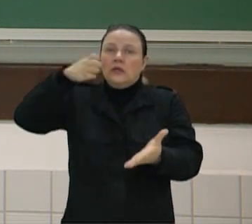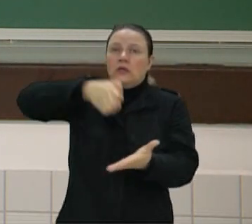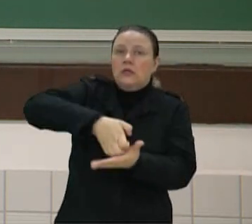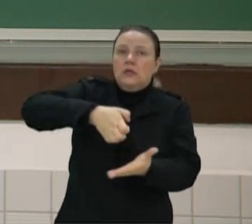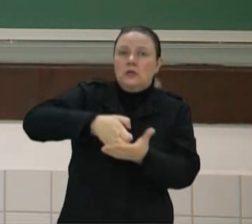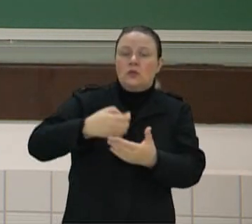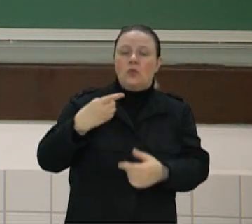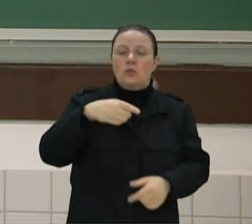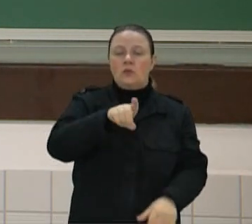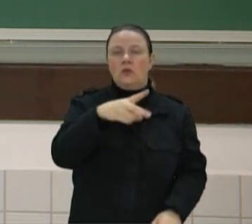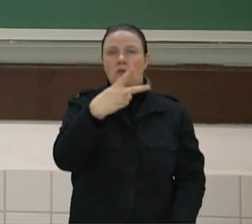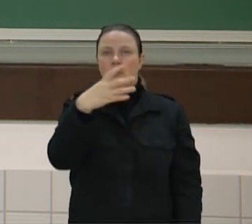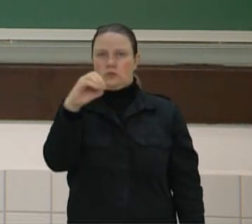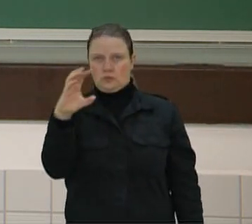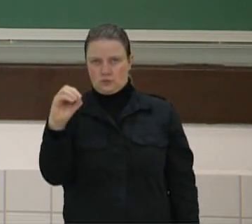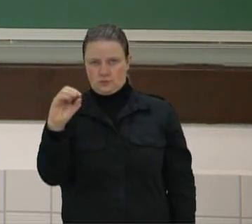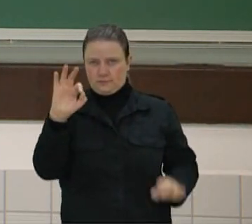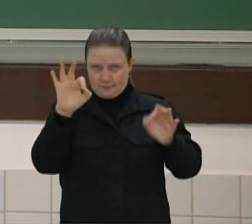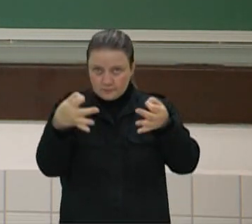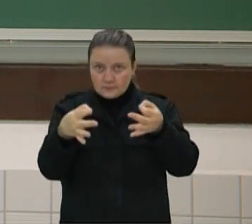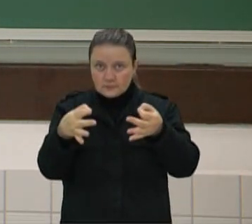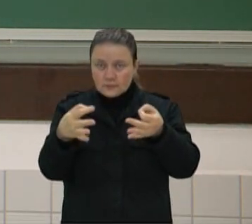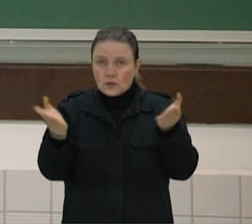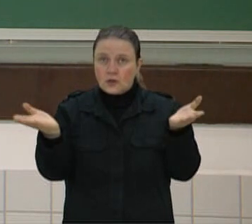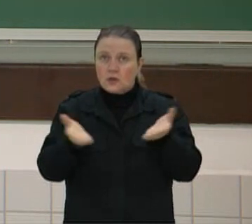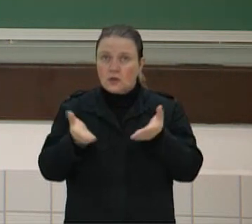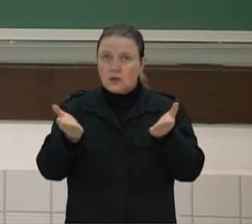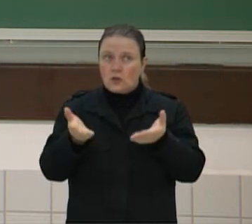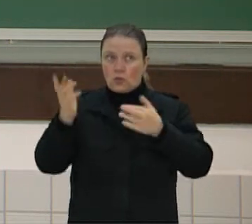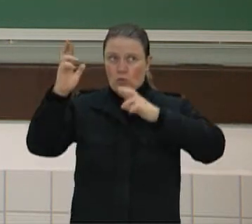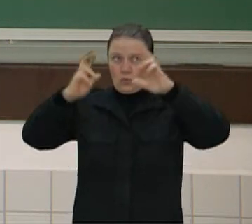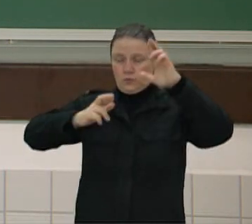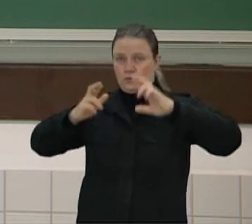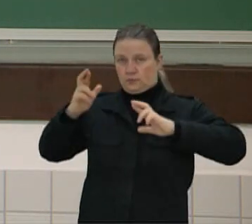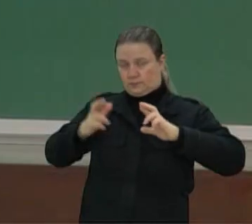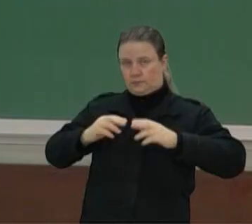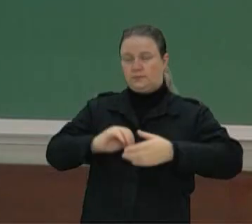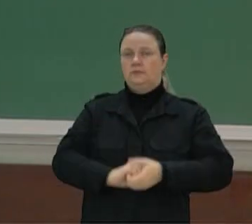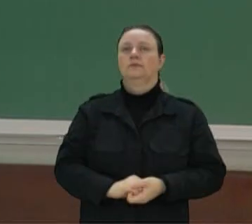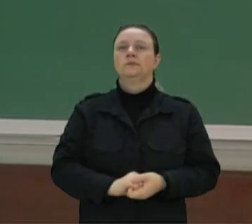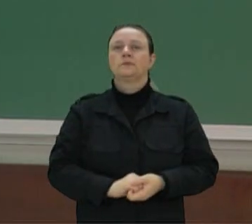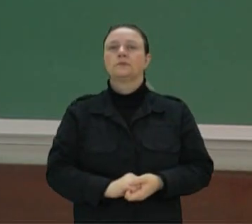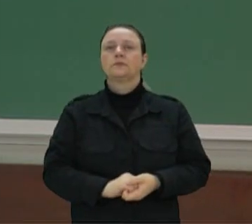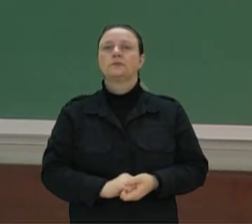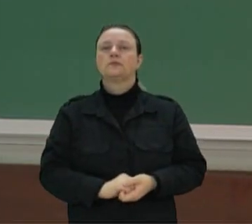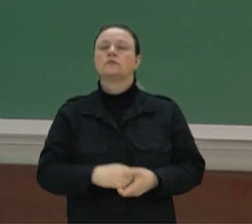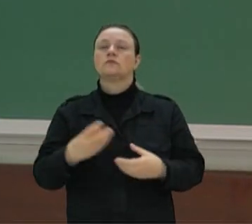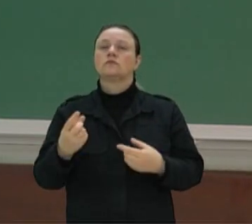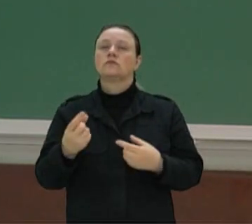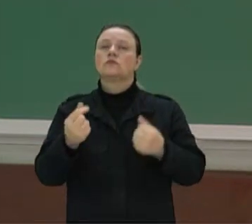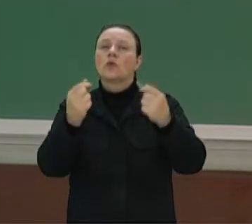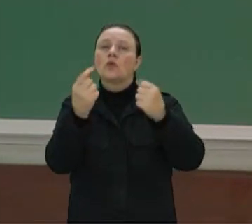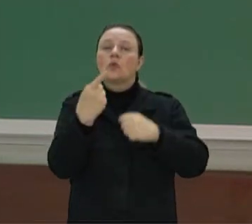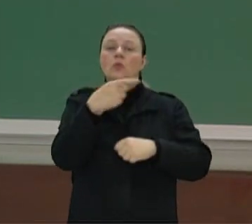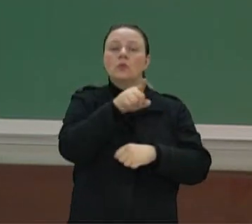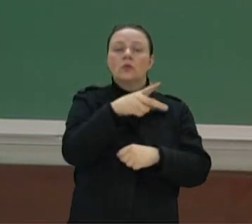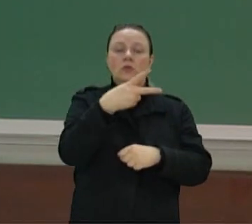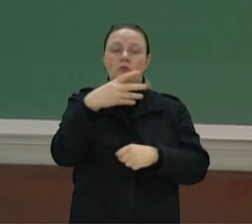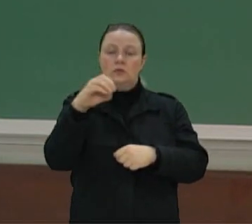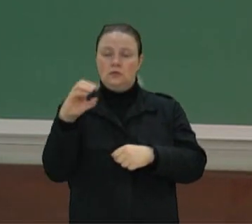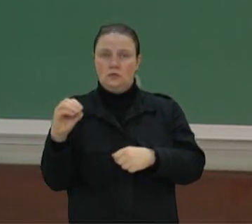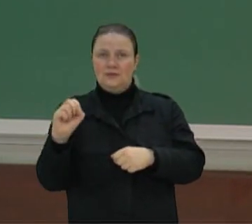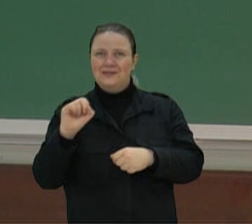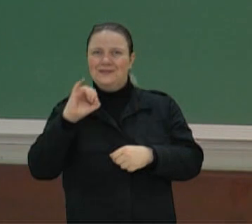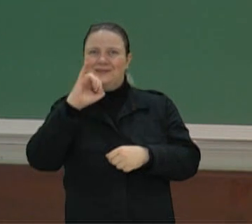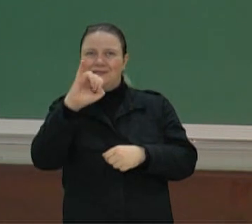é 1.200, certo? Então, agora vamos fazer a análise aí. O valor do televisor à vista é 1.200. Se